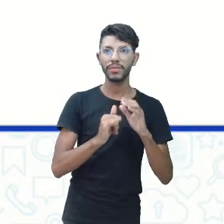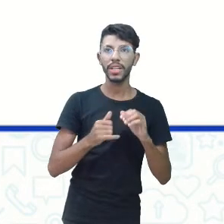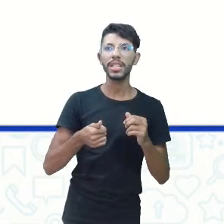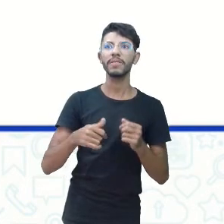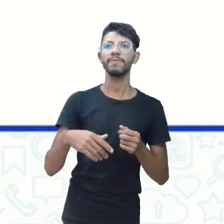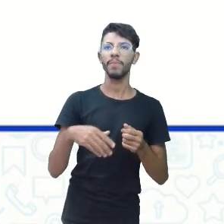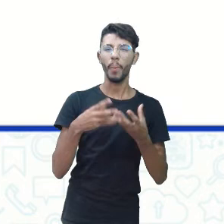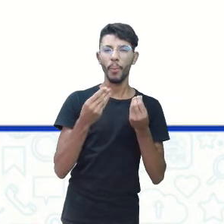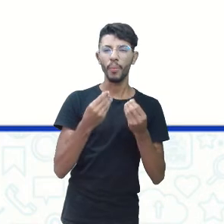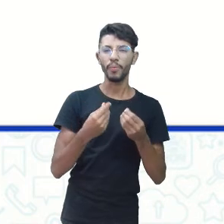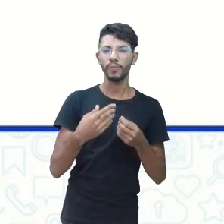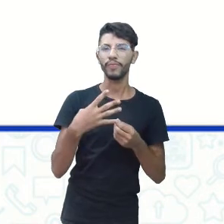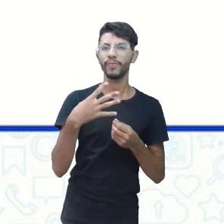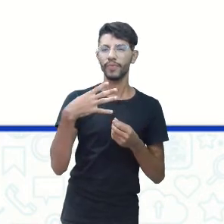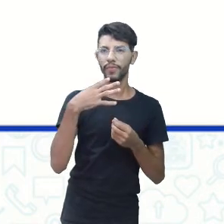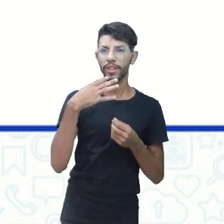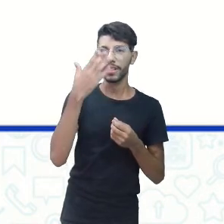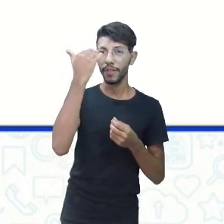Nascido em